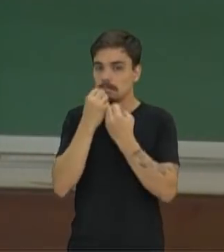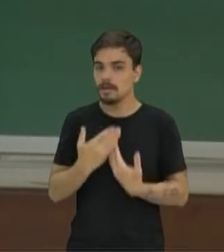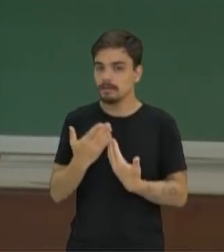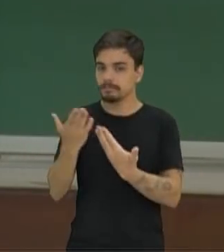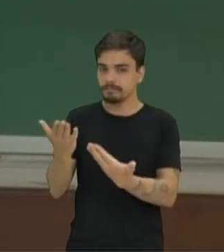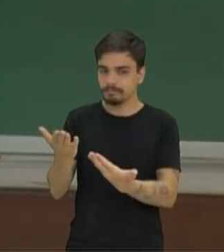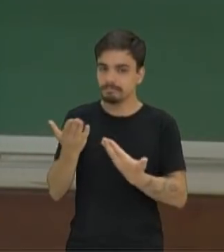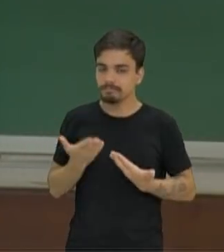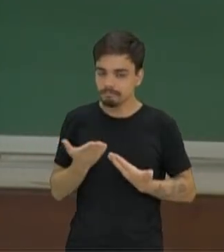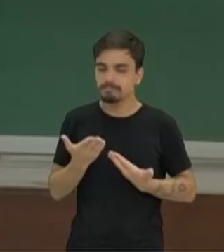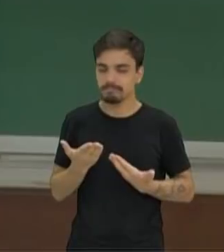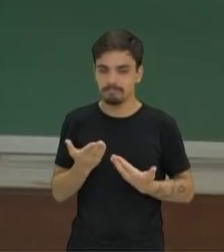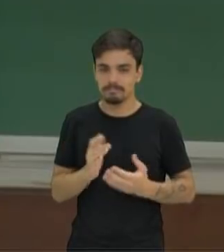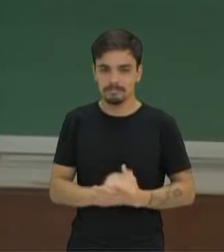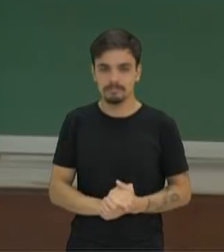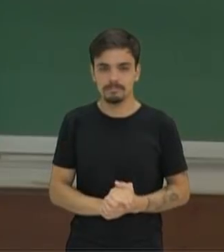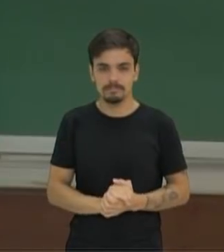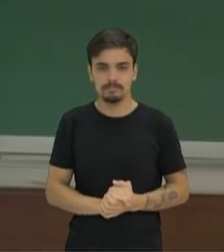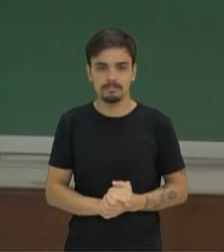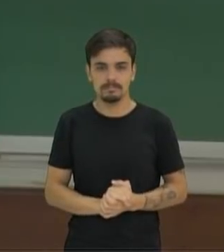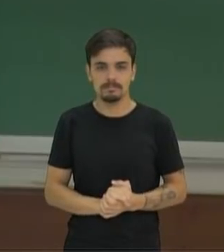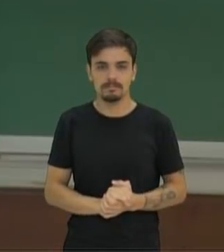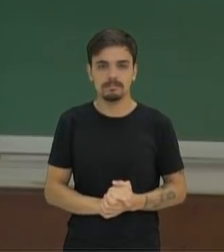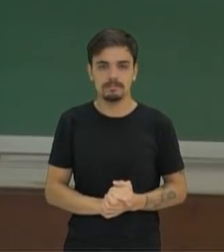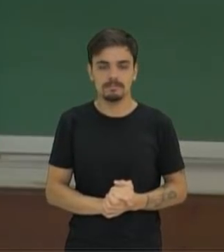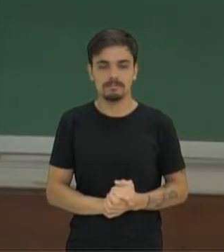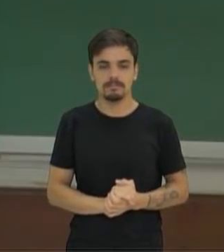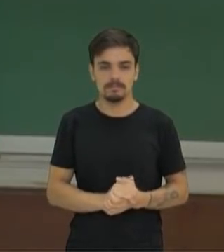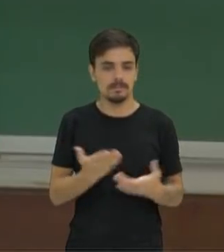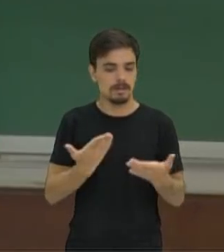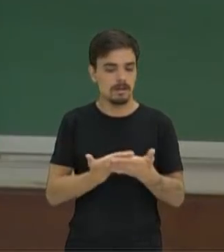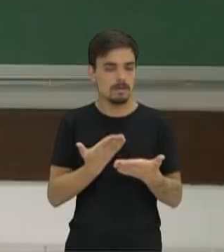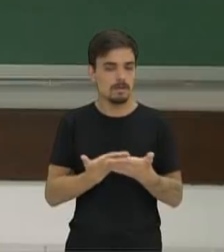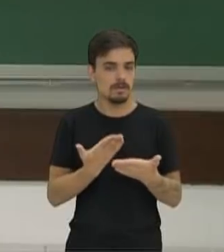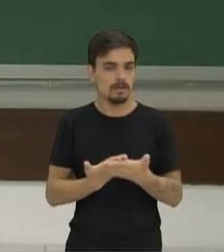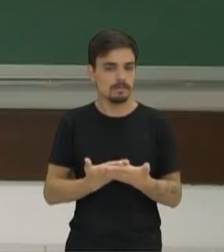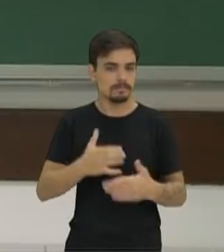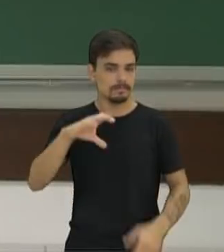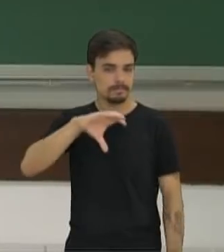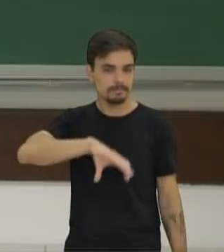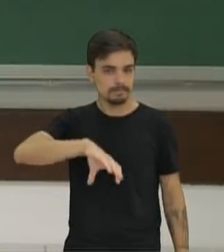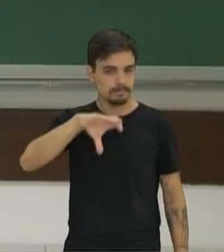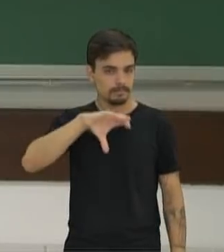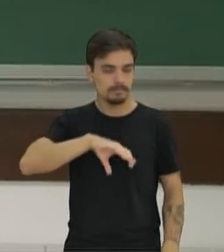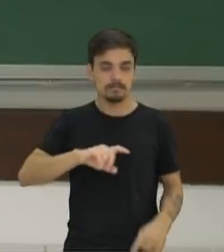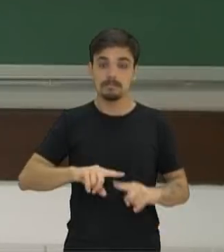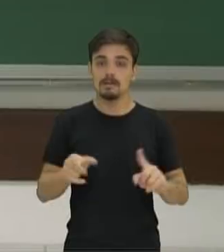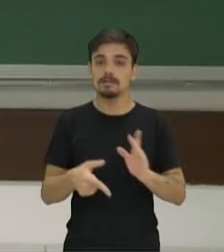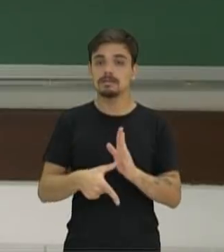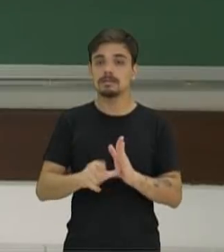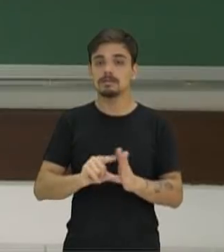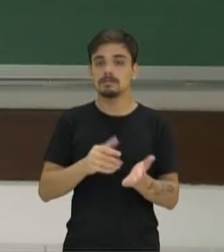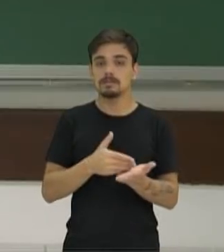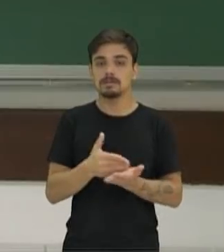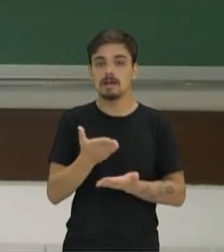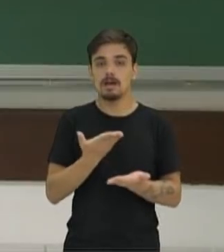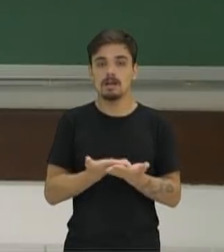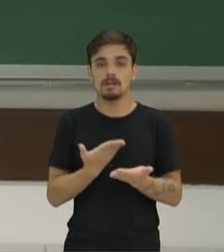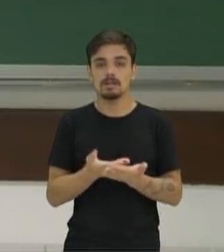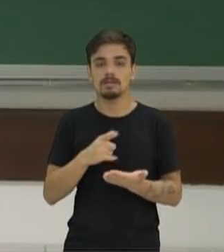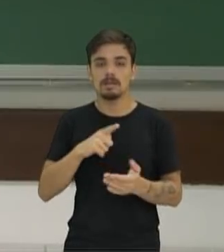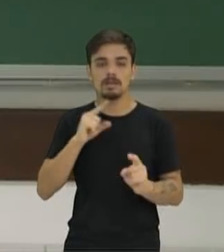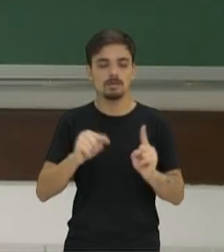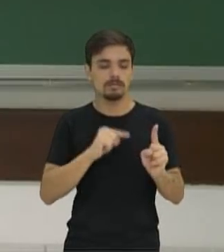todos e todas bem-vindos e vindas à aula de língua portuguesa. Antes de iniciar a nossa aula, nós vamos ver os